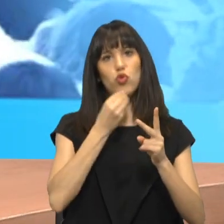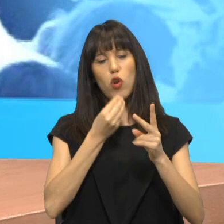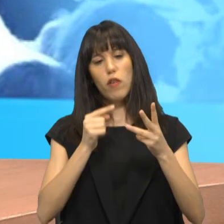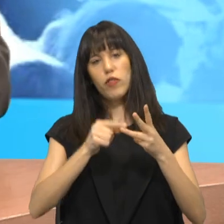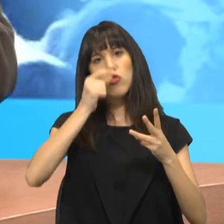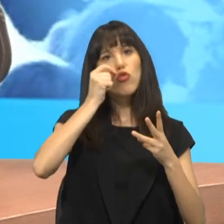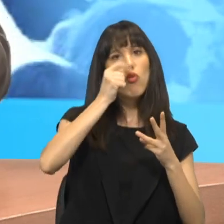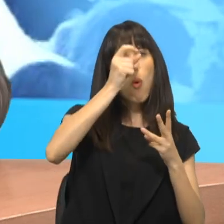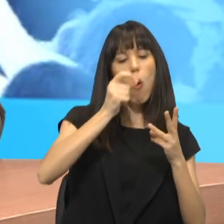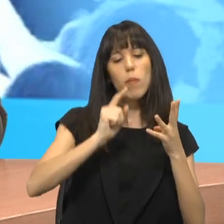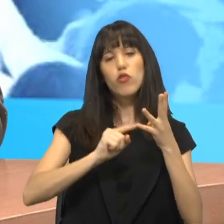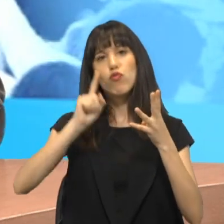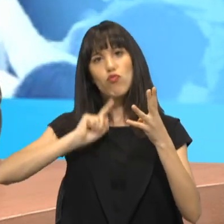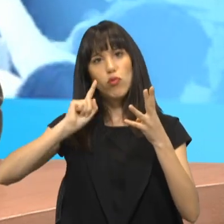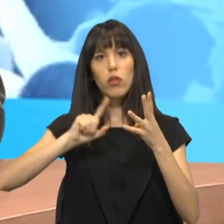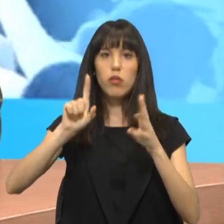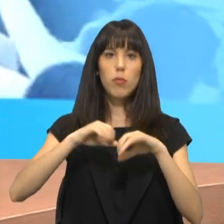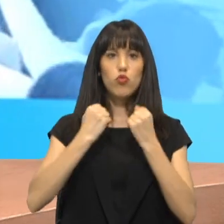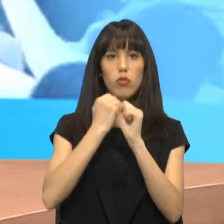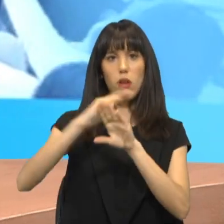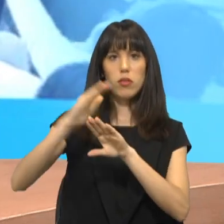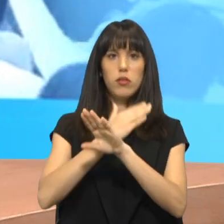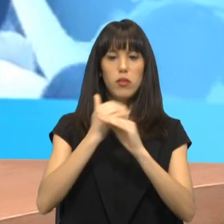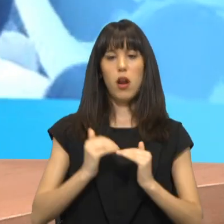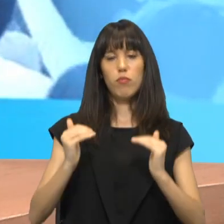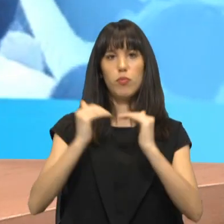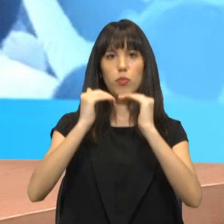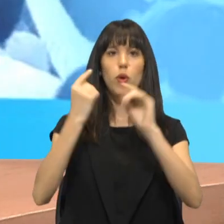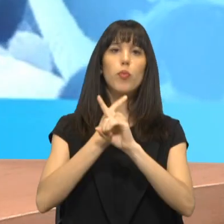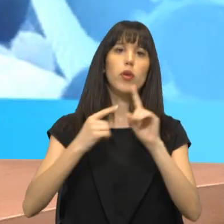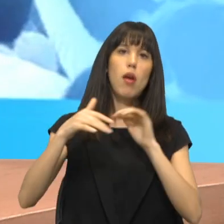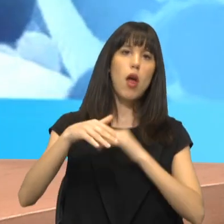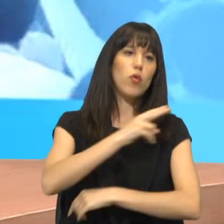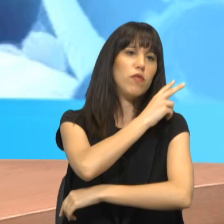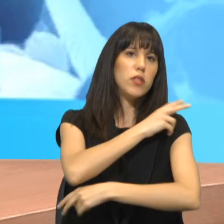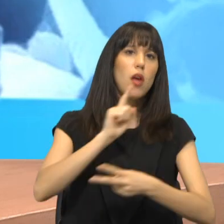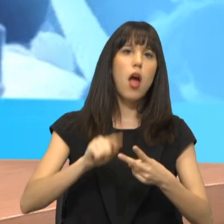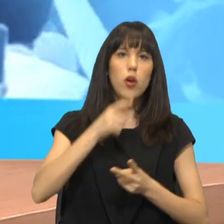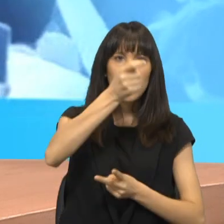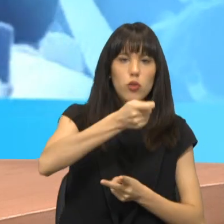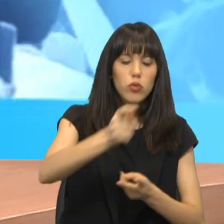homens, mulheres e por meios sociais, o meio agrário, o meio operário, o meio universitário e assim por diante,